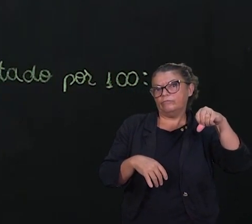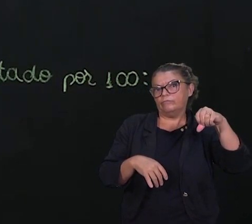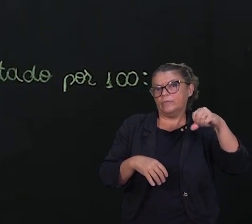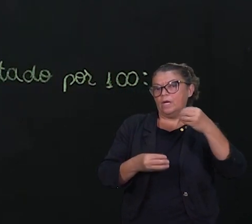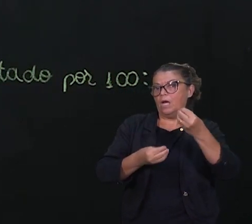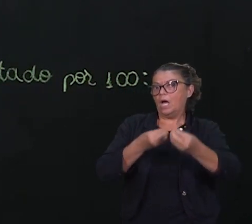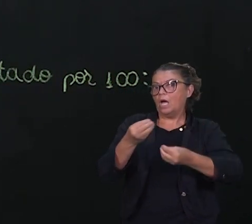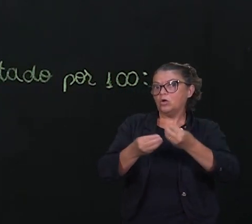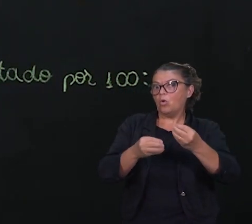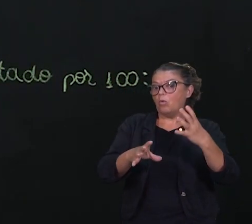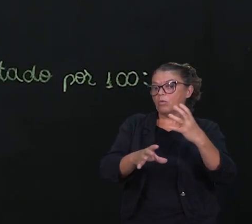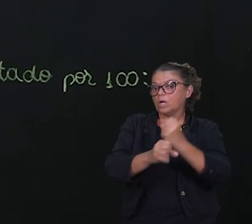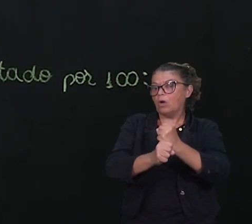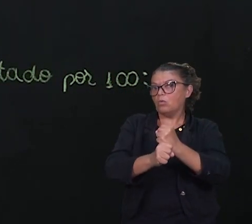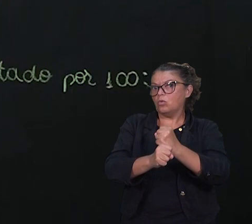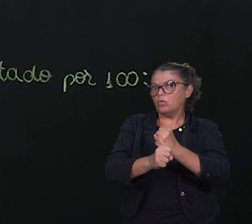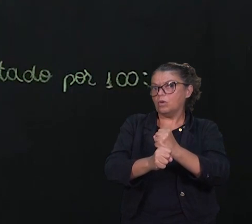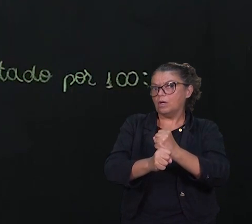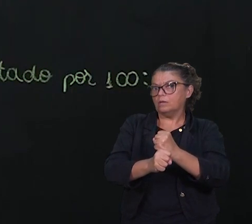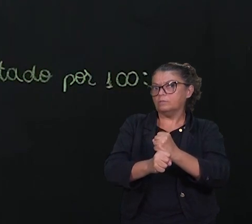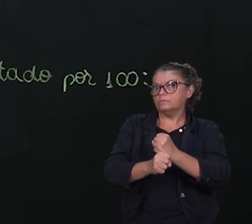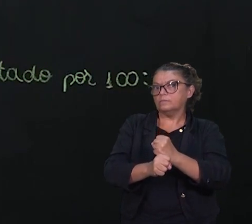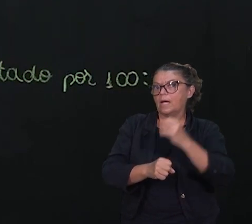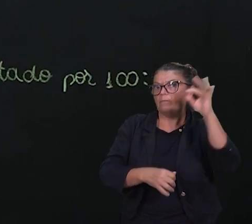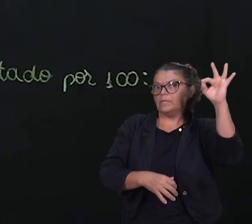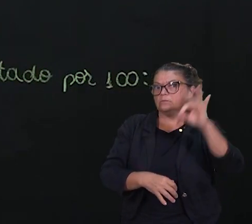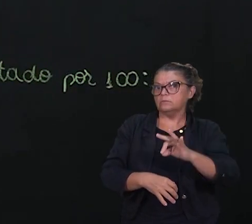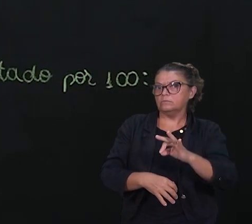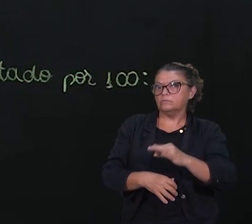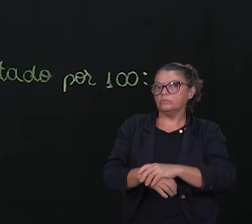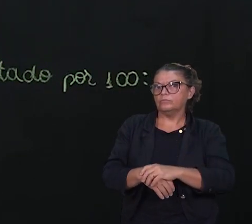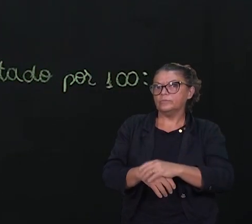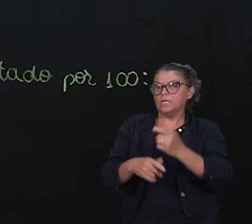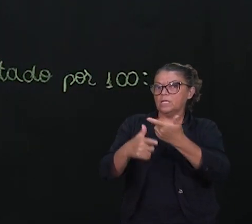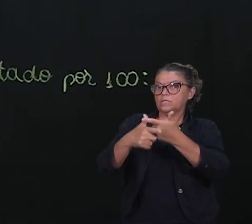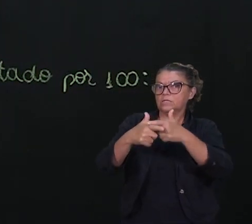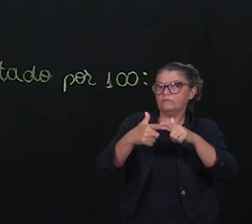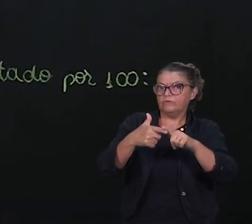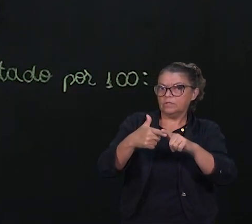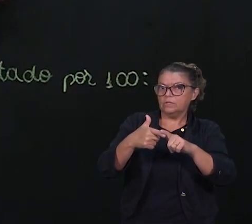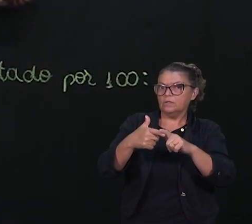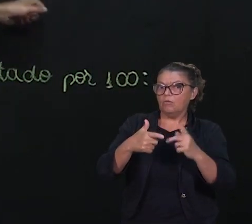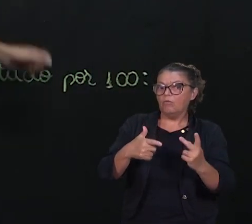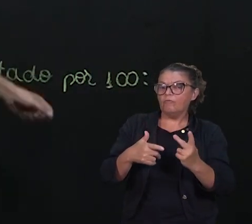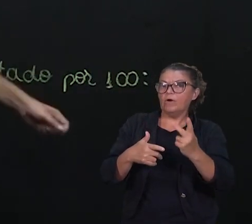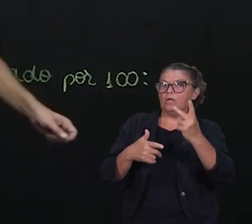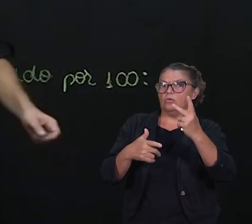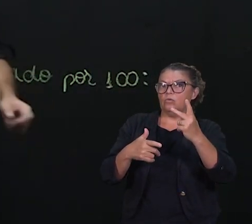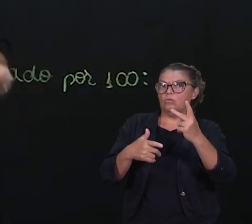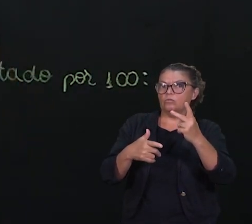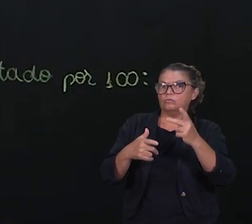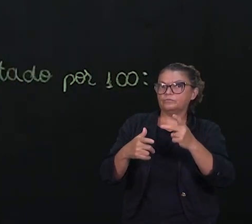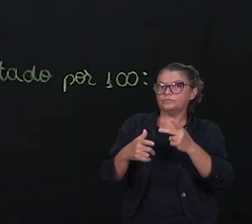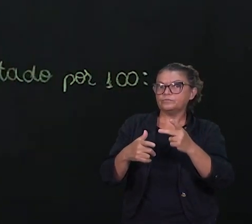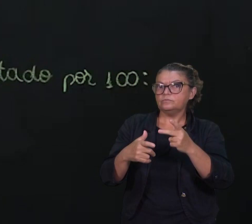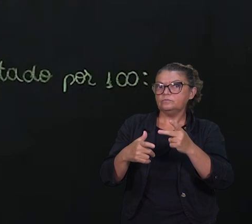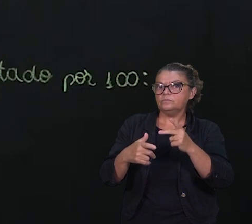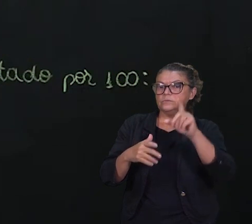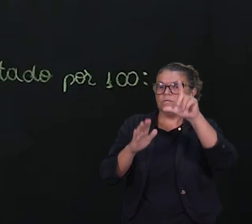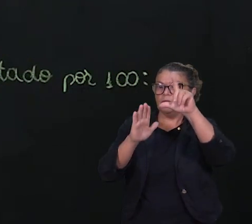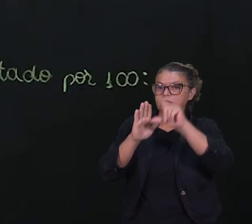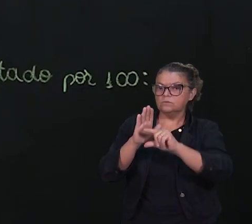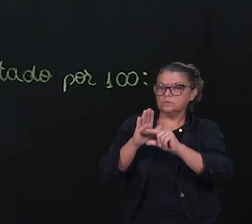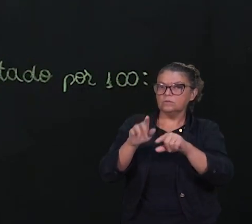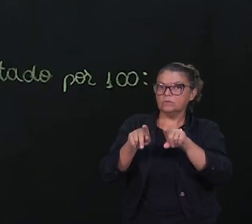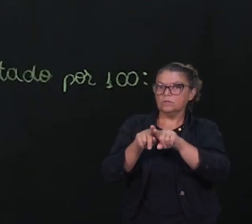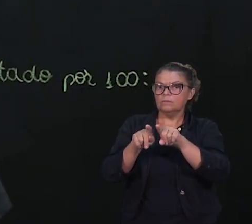Como é que a gente faz para calcular essa redução percentual? Divida o valor da redução pelo valor inicial. O que